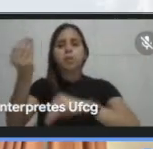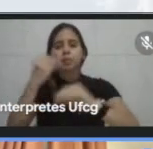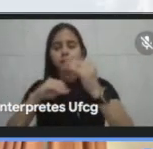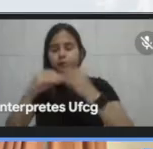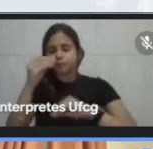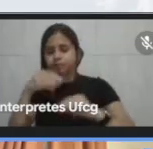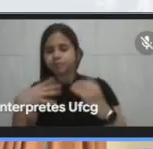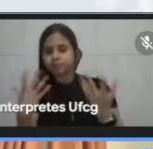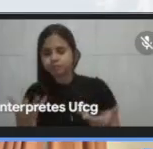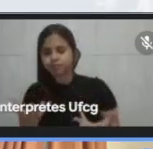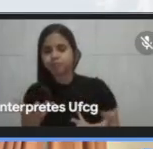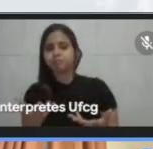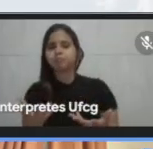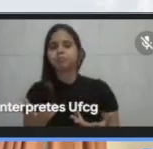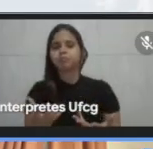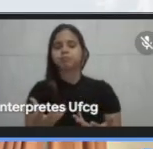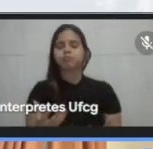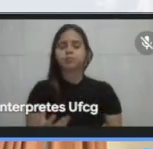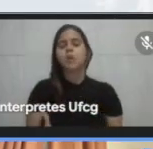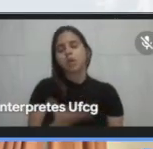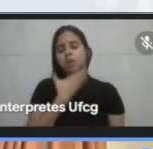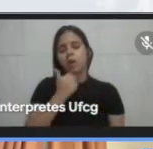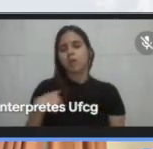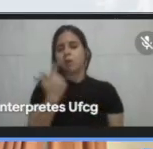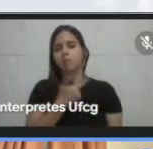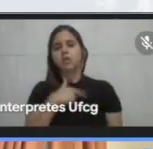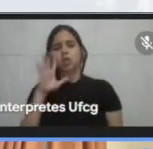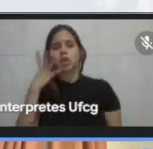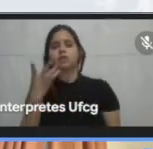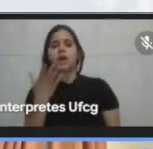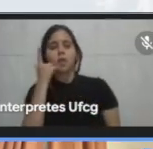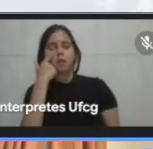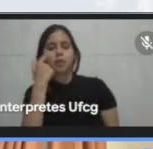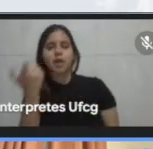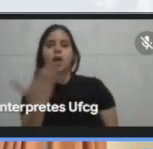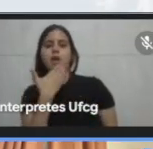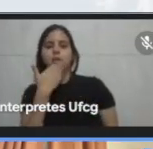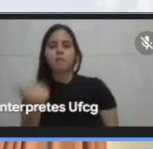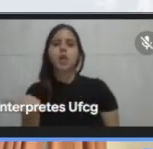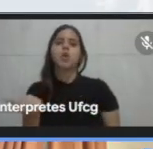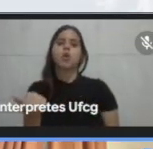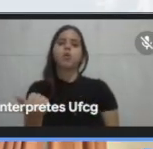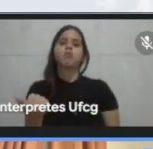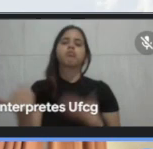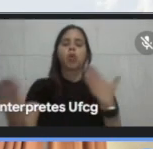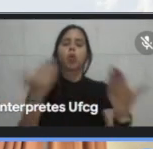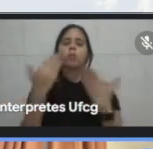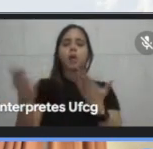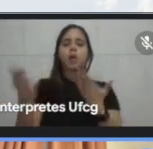Então, também isso acaba dando um resultado mais interessante de acordo com a realidade.